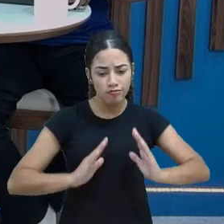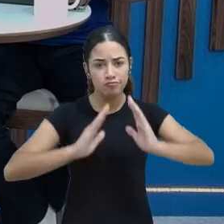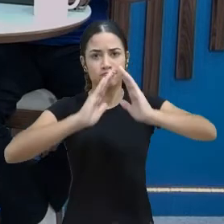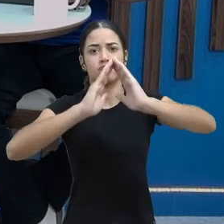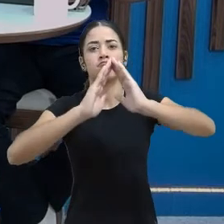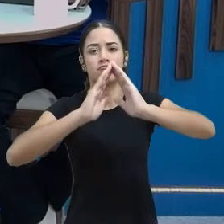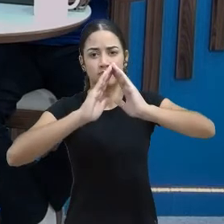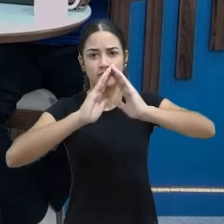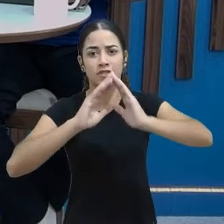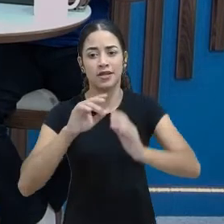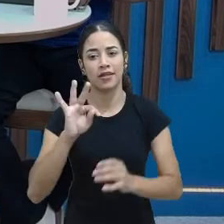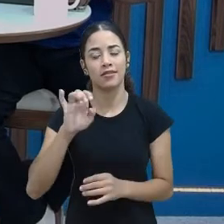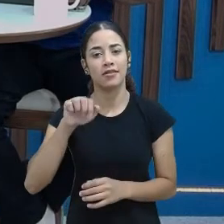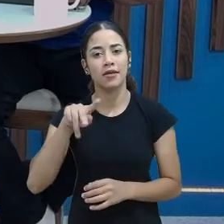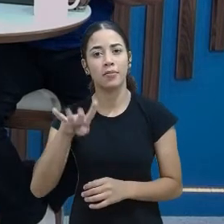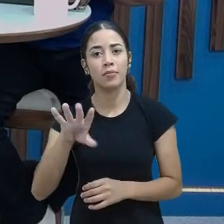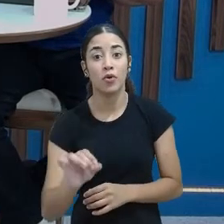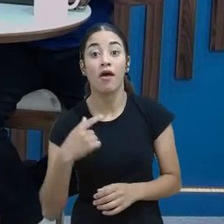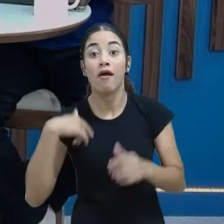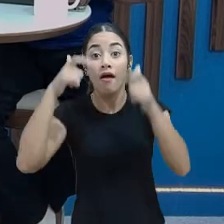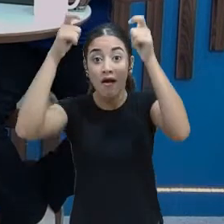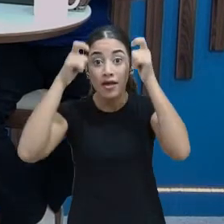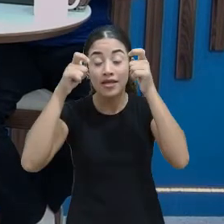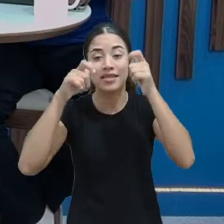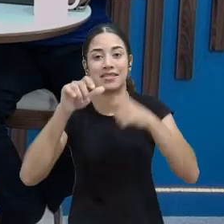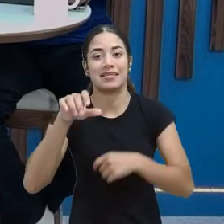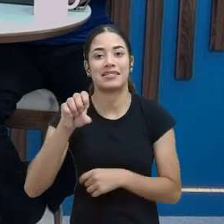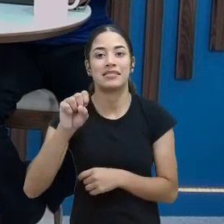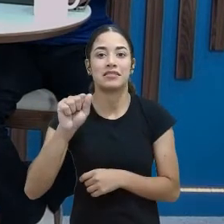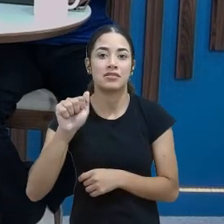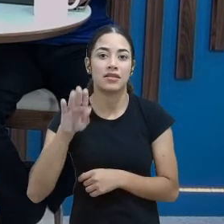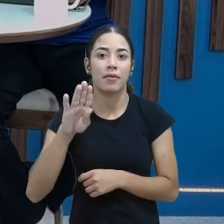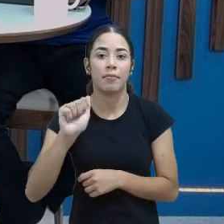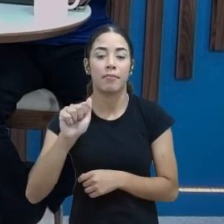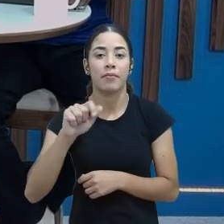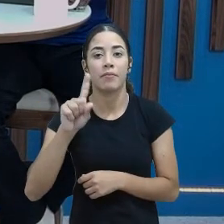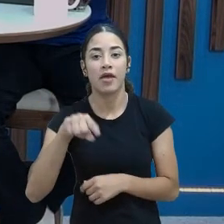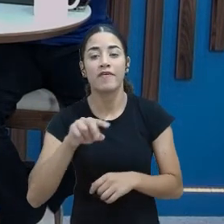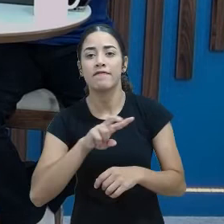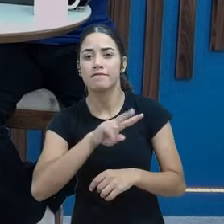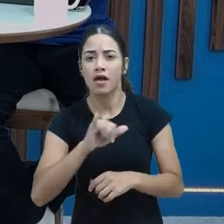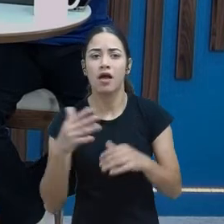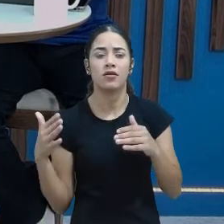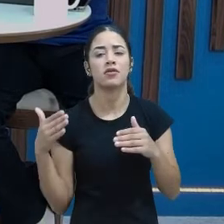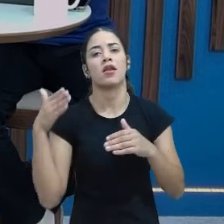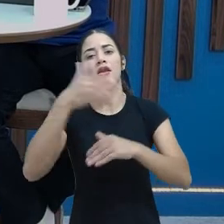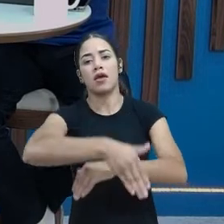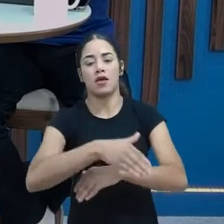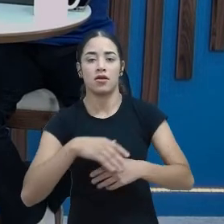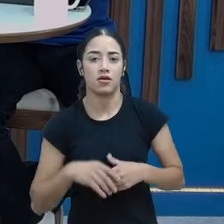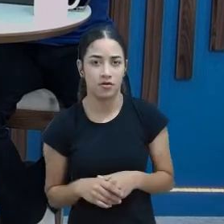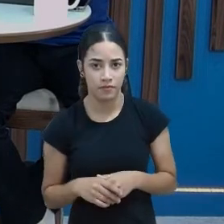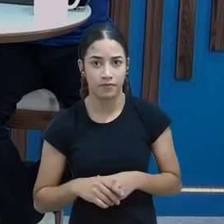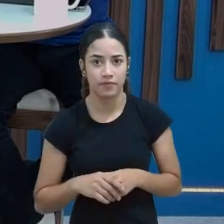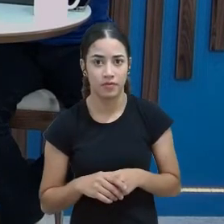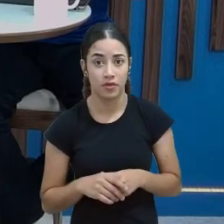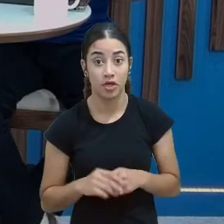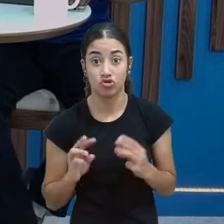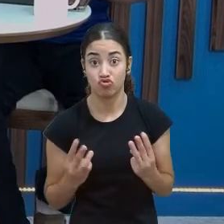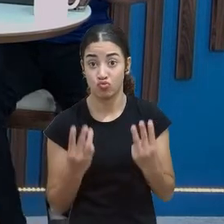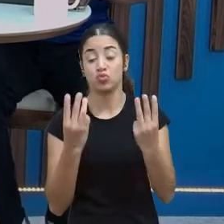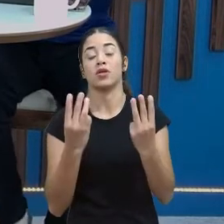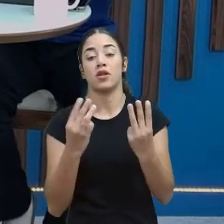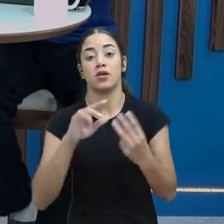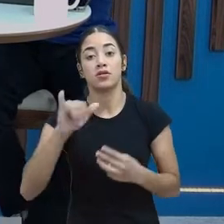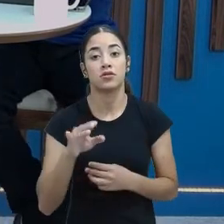do templo de Salomão. A rainha de Sabá vai até Jerusalém, né, e parece que ela tem um romance com